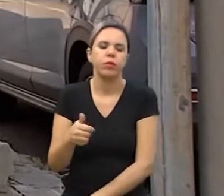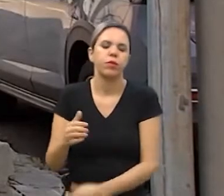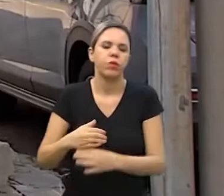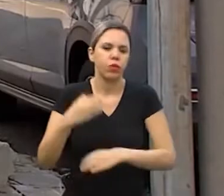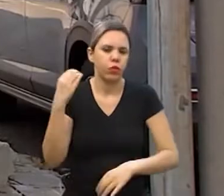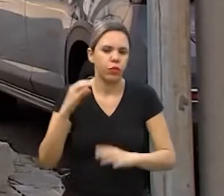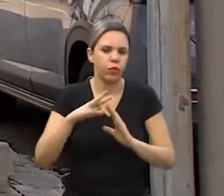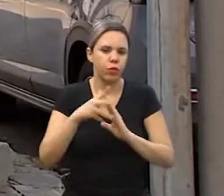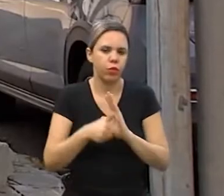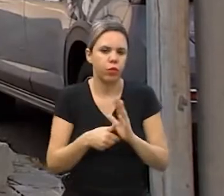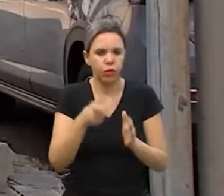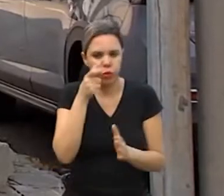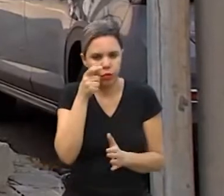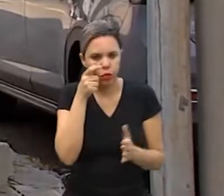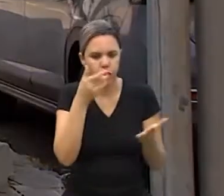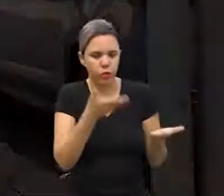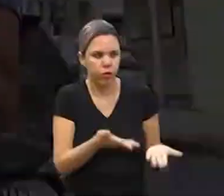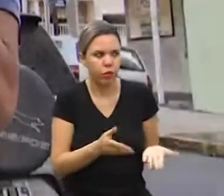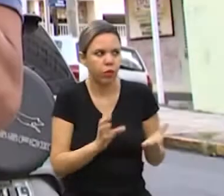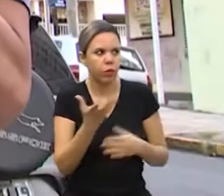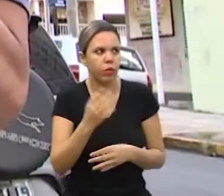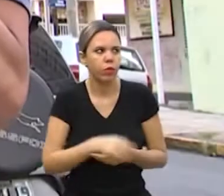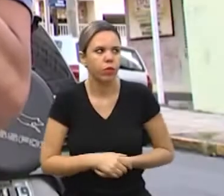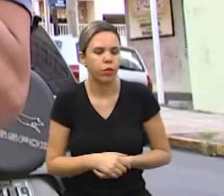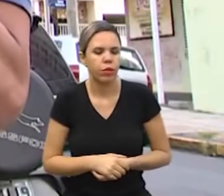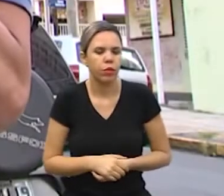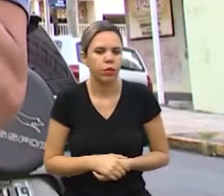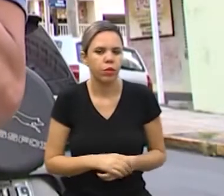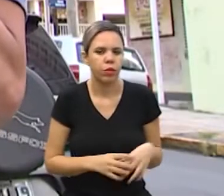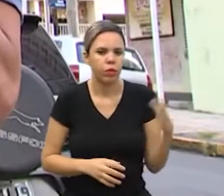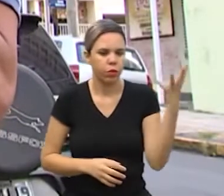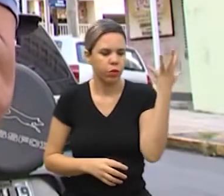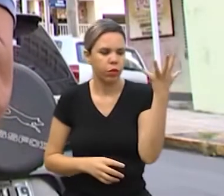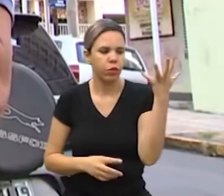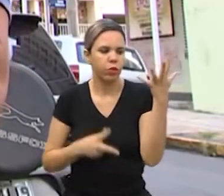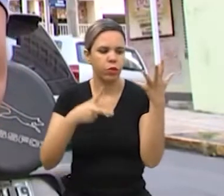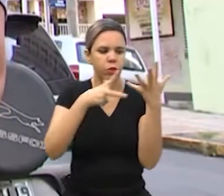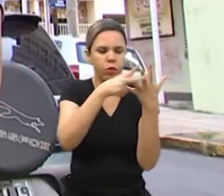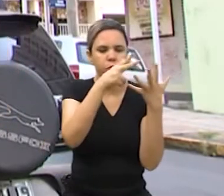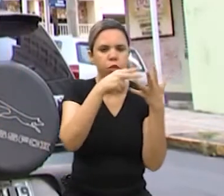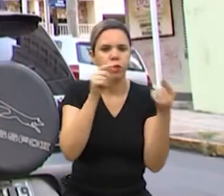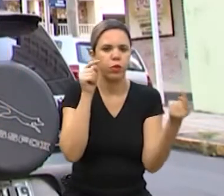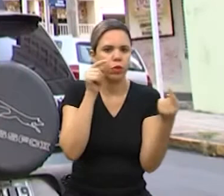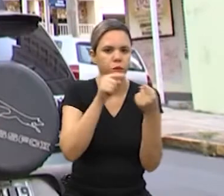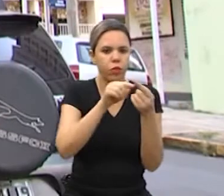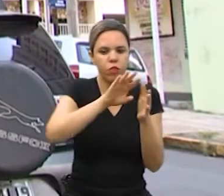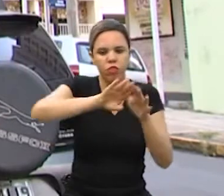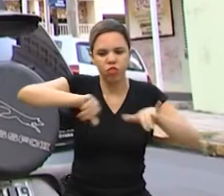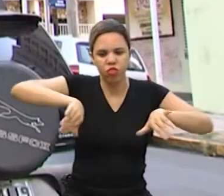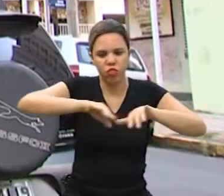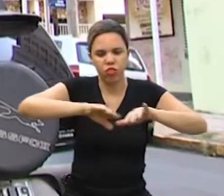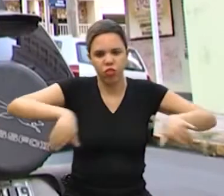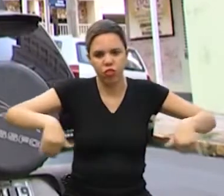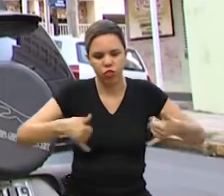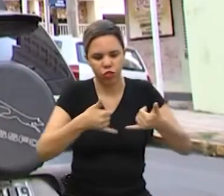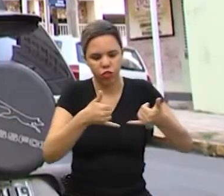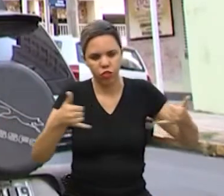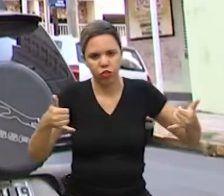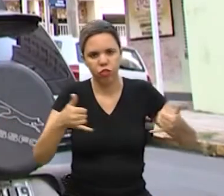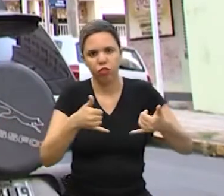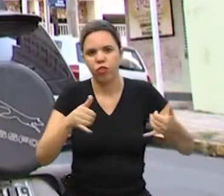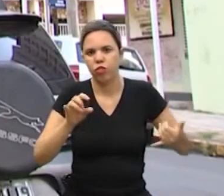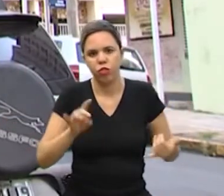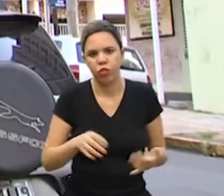engenheiro ambiental. Então a gente vê aqui o que acontece. A árvore é podada com o objetivo de livrar